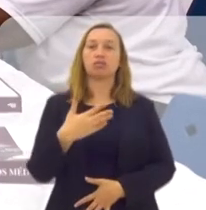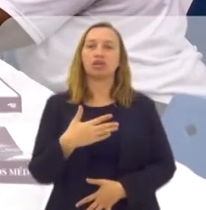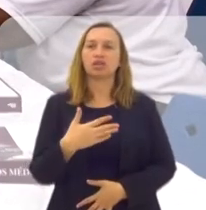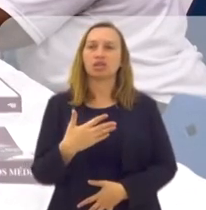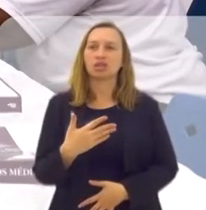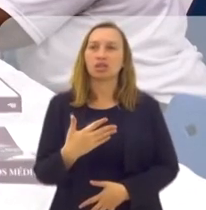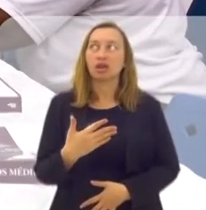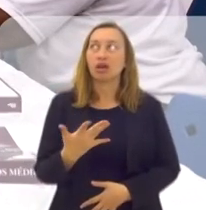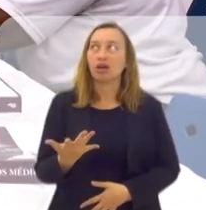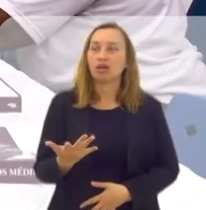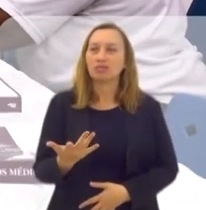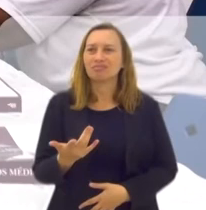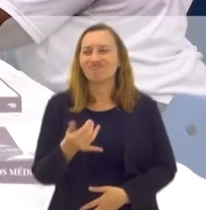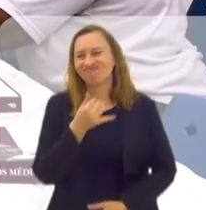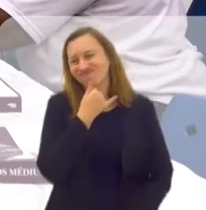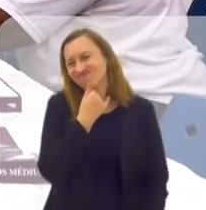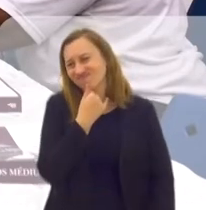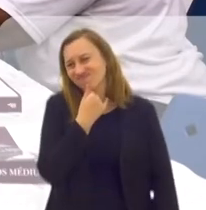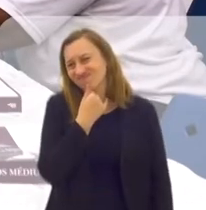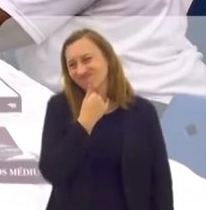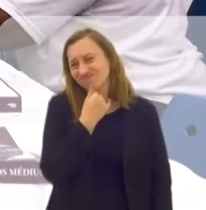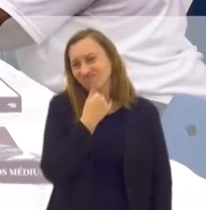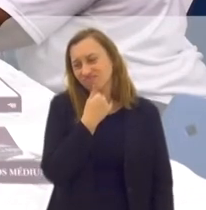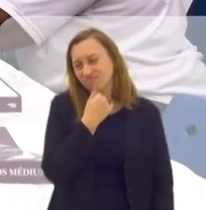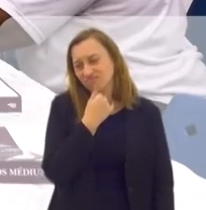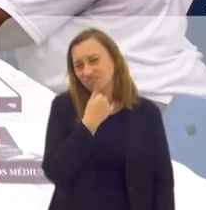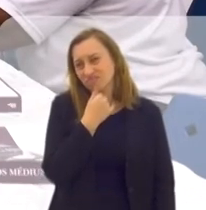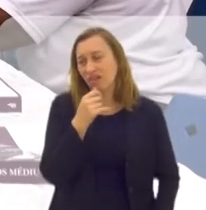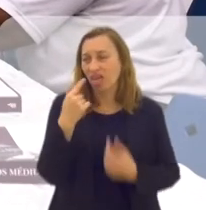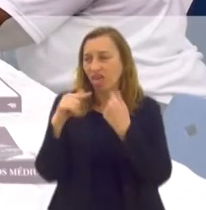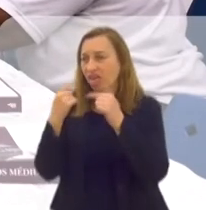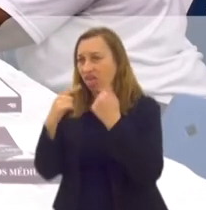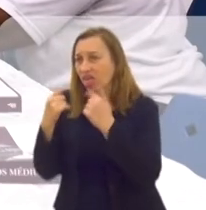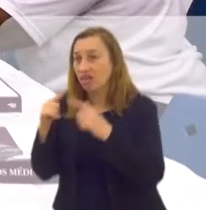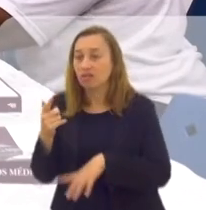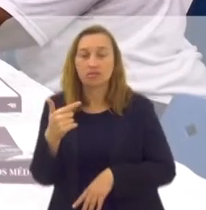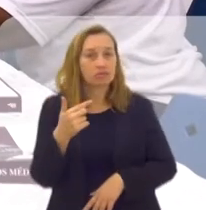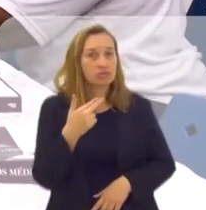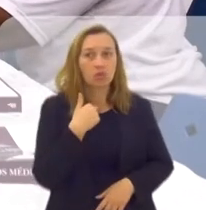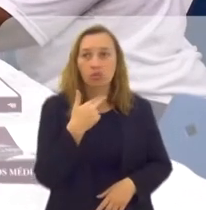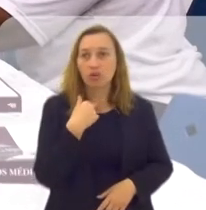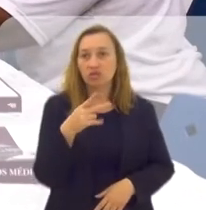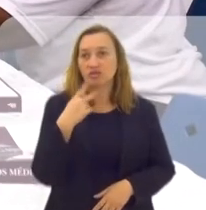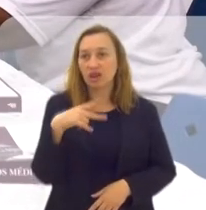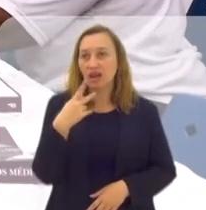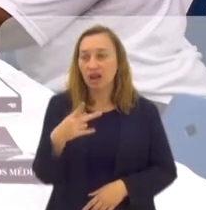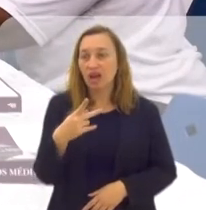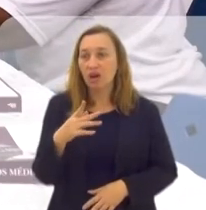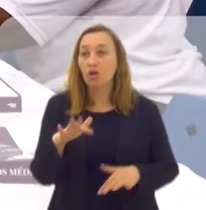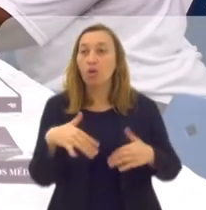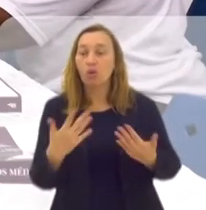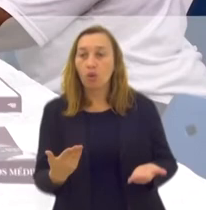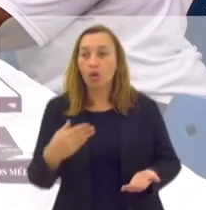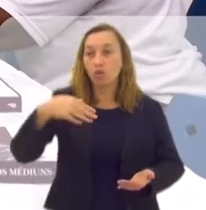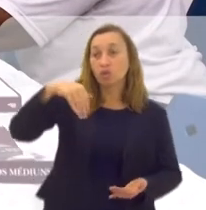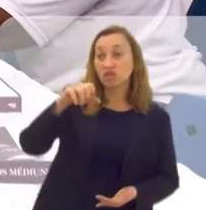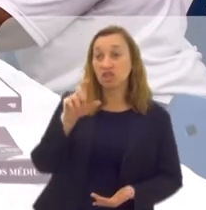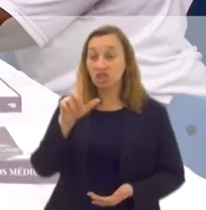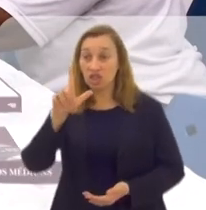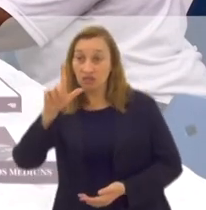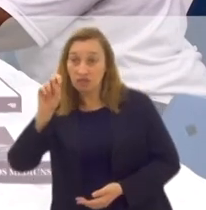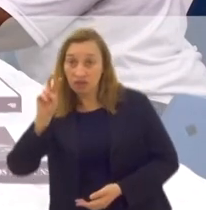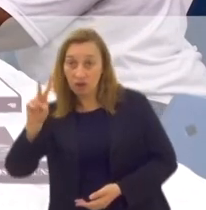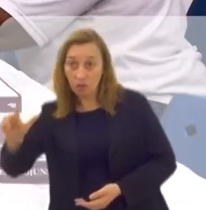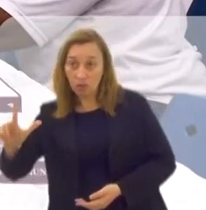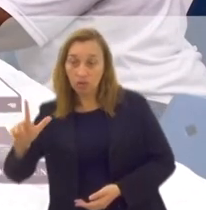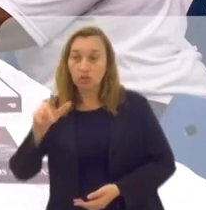a gente se surpreende, a gente lamenta, a gente se queixa. Eu não posso dizer qual é o